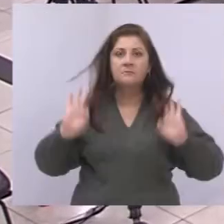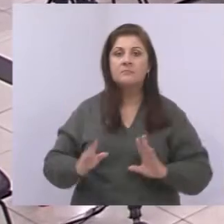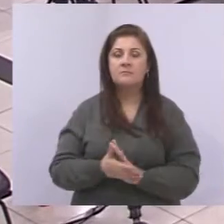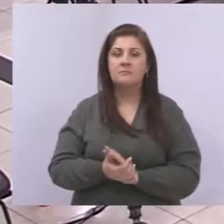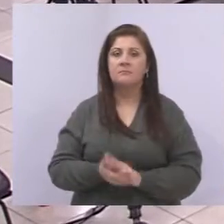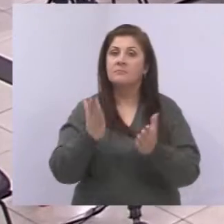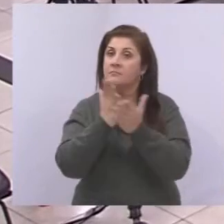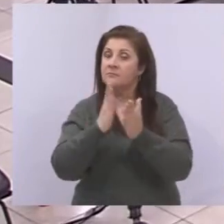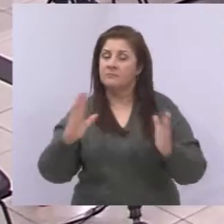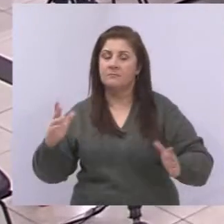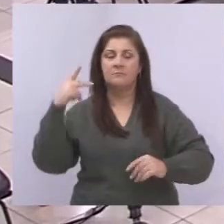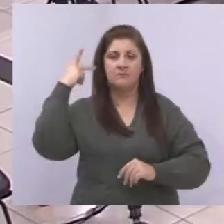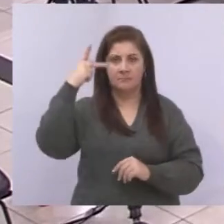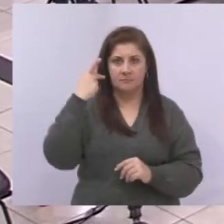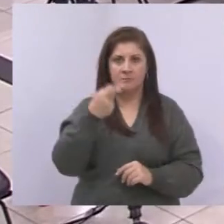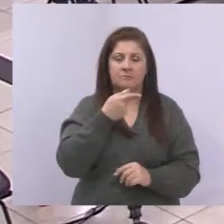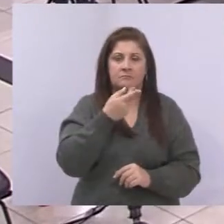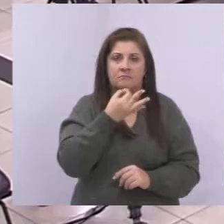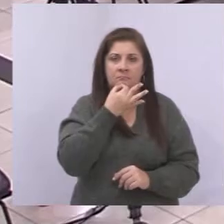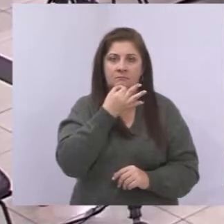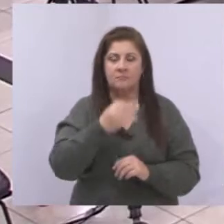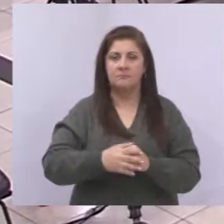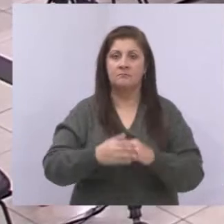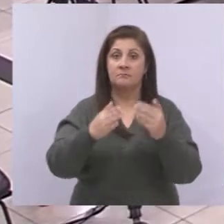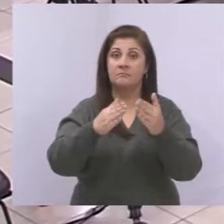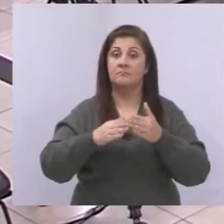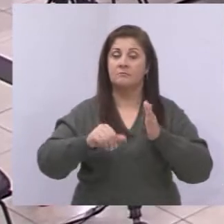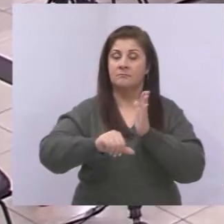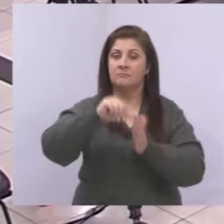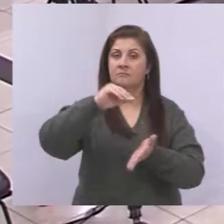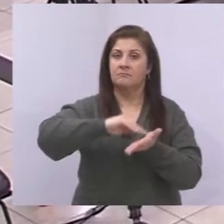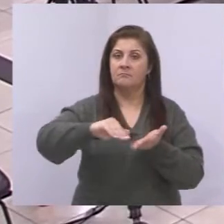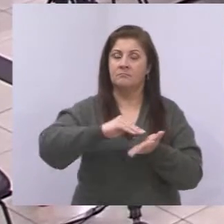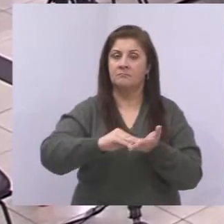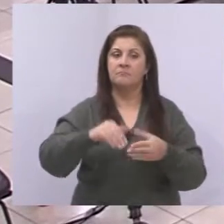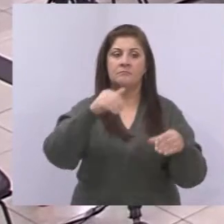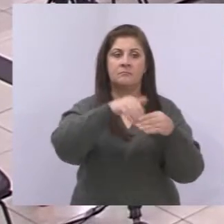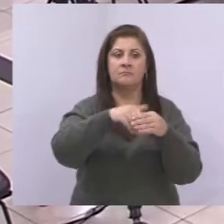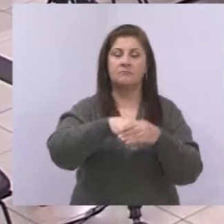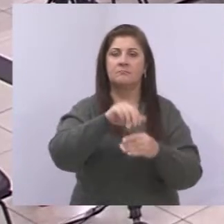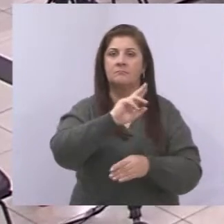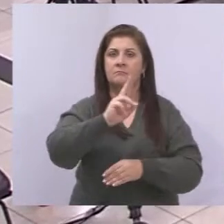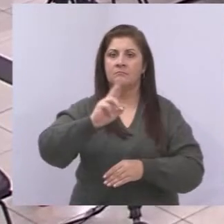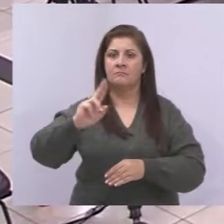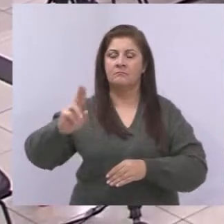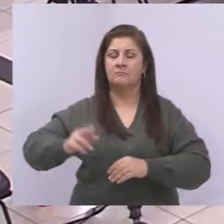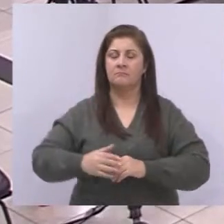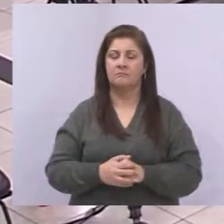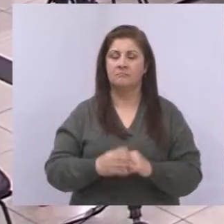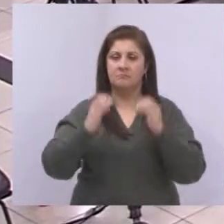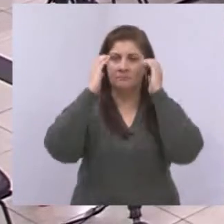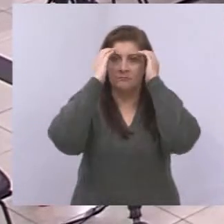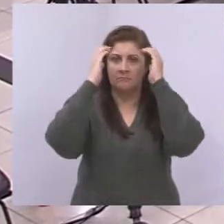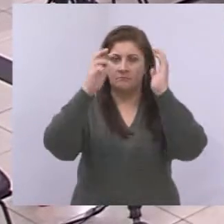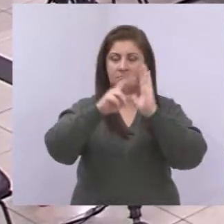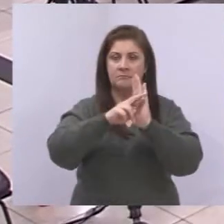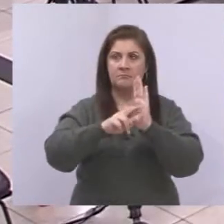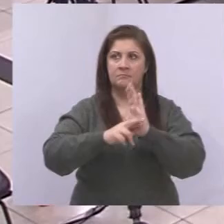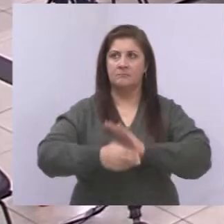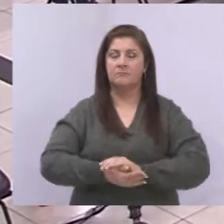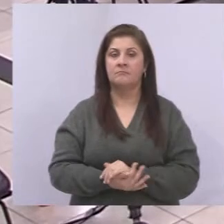Não havendo mais nenhum vereador desejando discutir a matéria, peço ao primeiro secretário que faça a votação nominal do projeto na forma regimental.